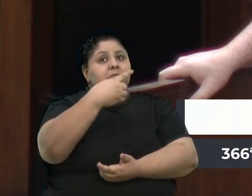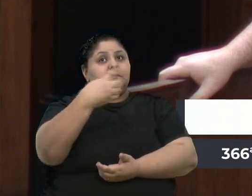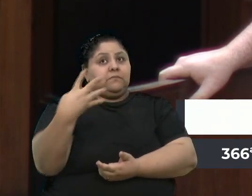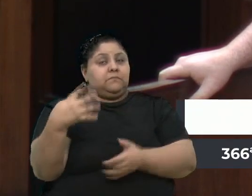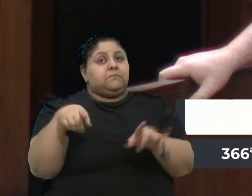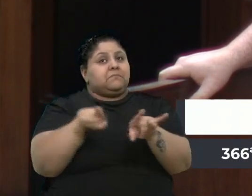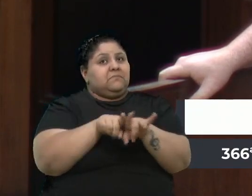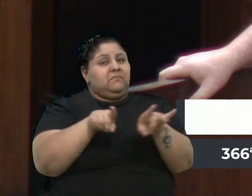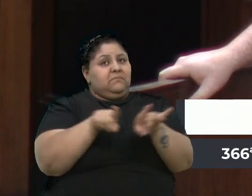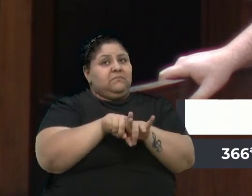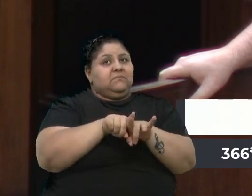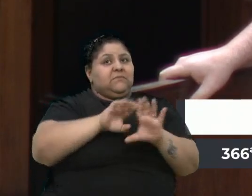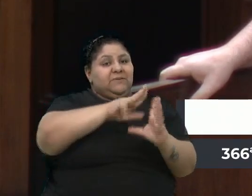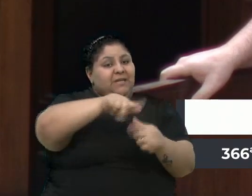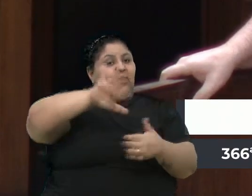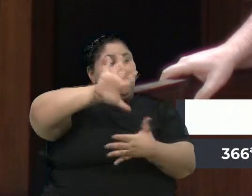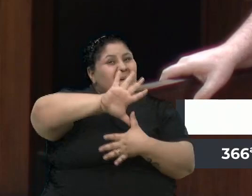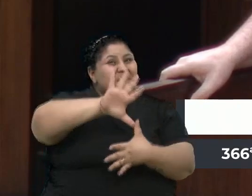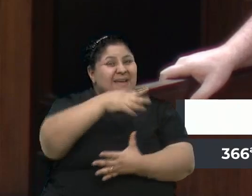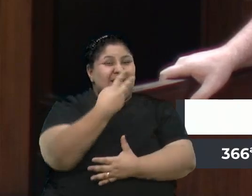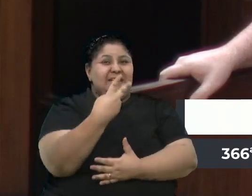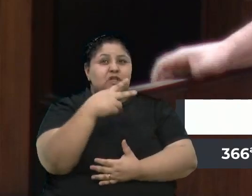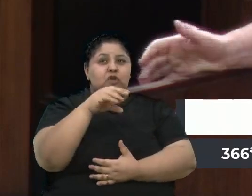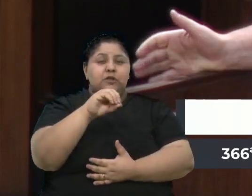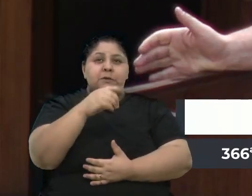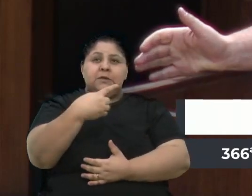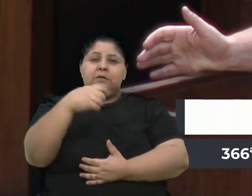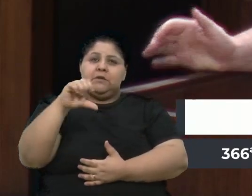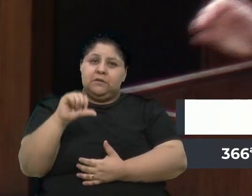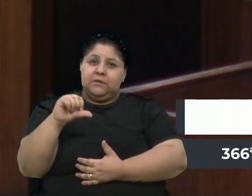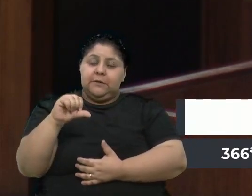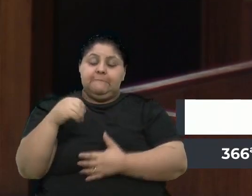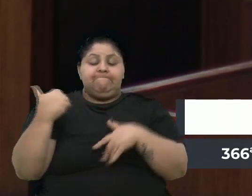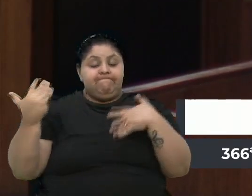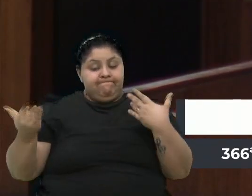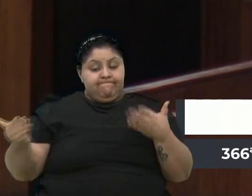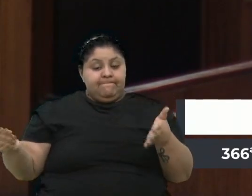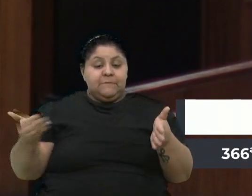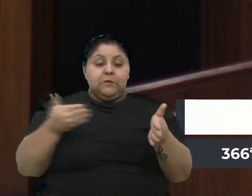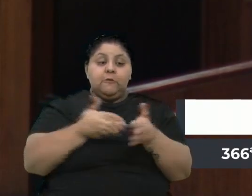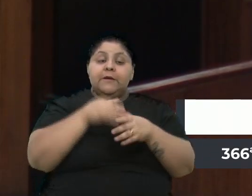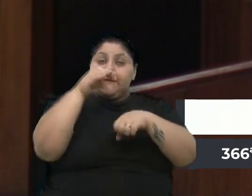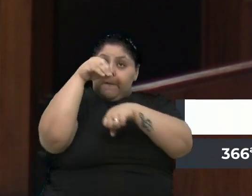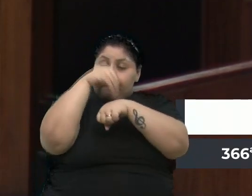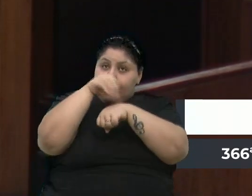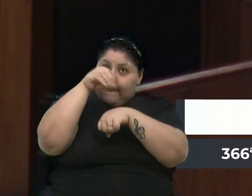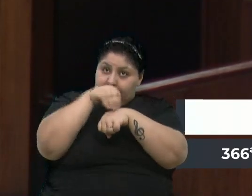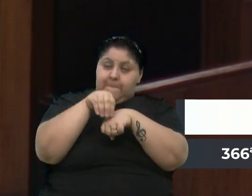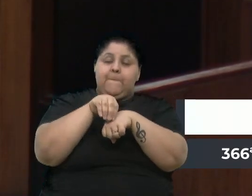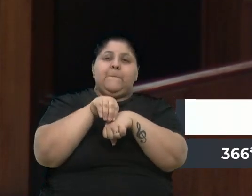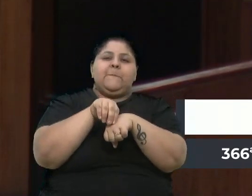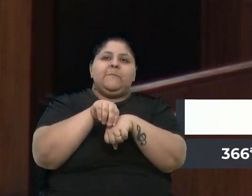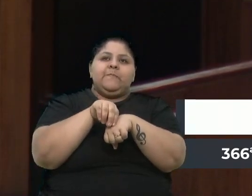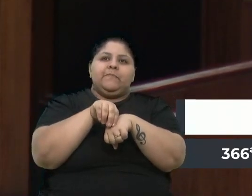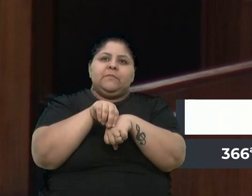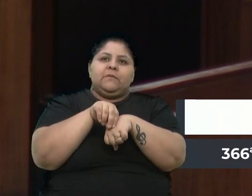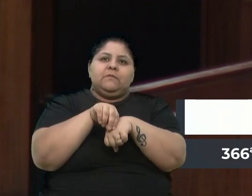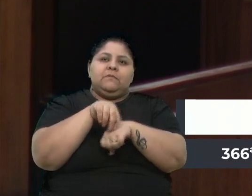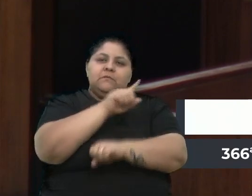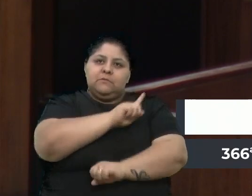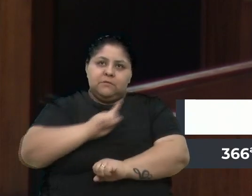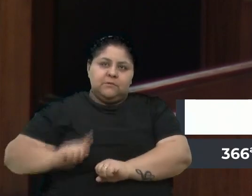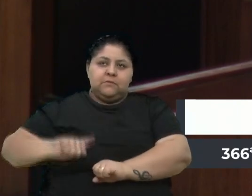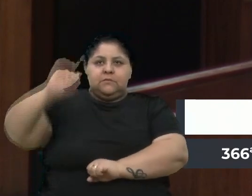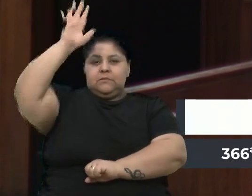Copa América em 2019. Então, eu venho aqui para sugerir para o governo do